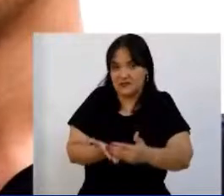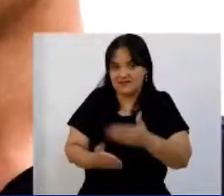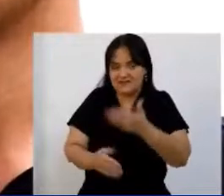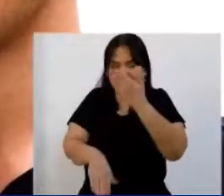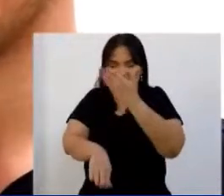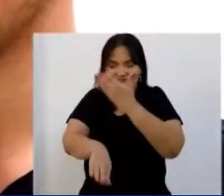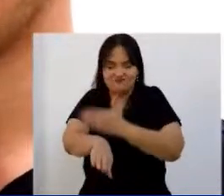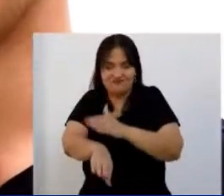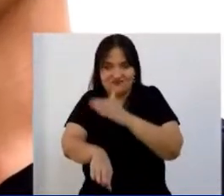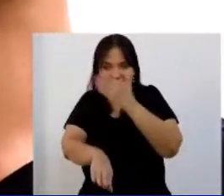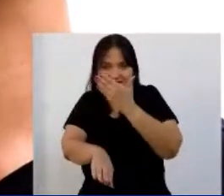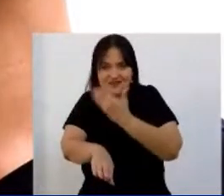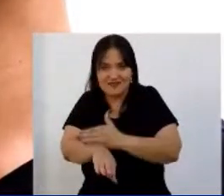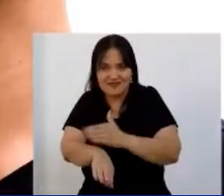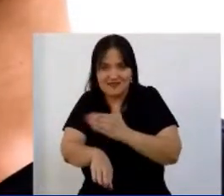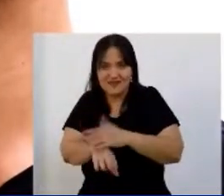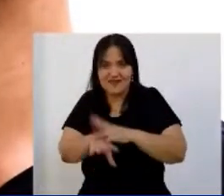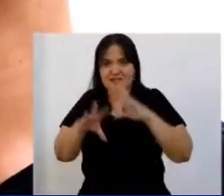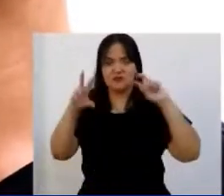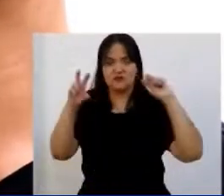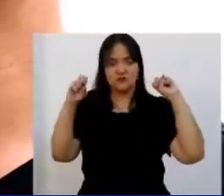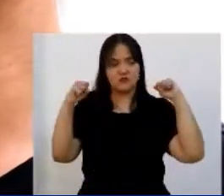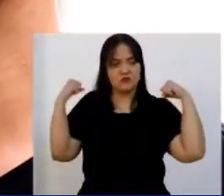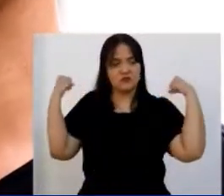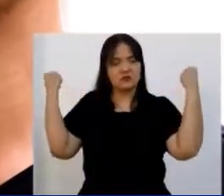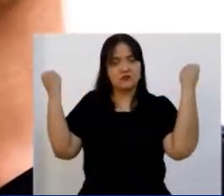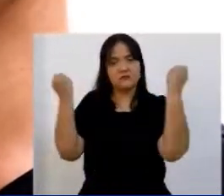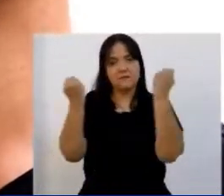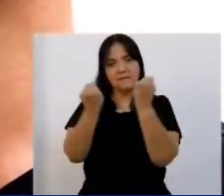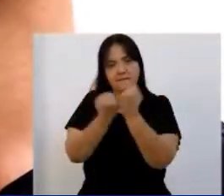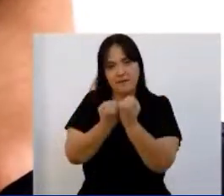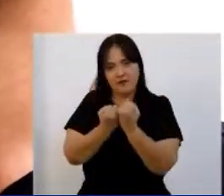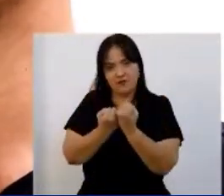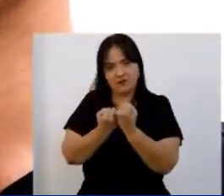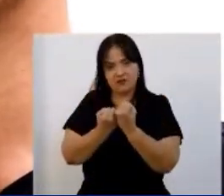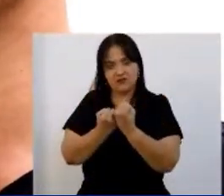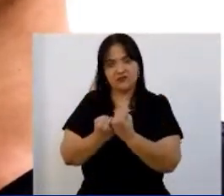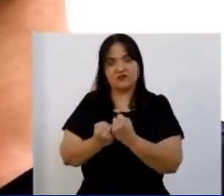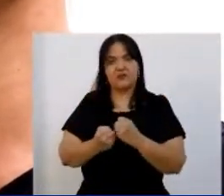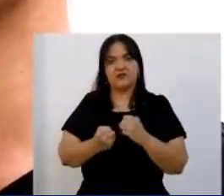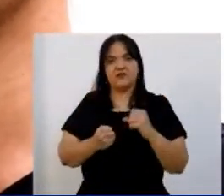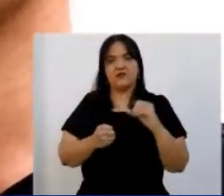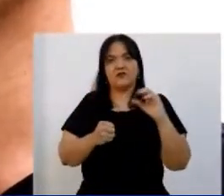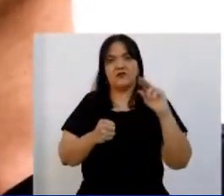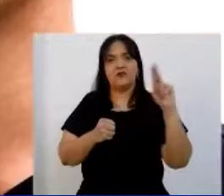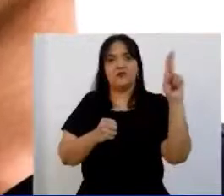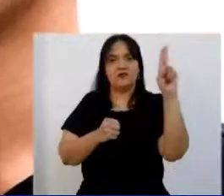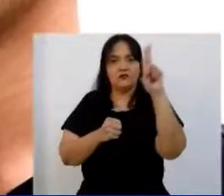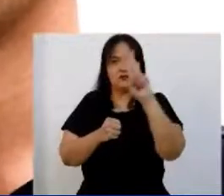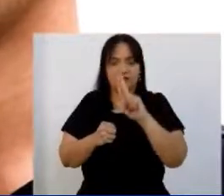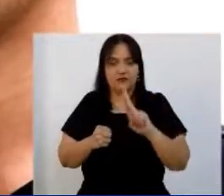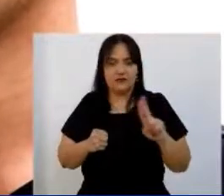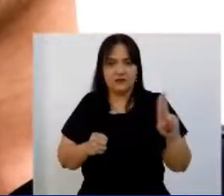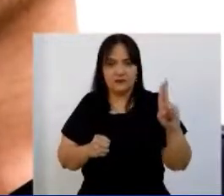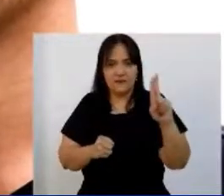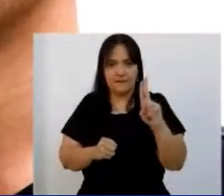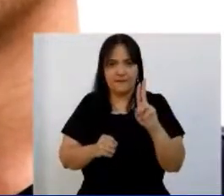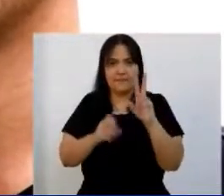iniciada e treinada nos simpósios acadêmicos durante esse ano